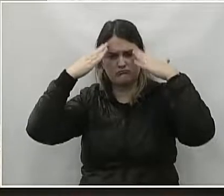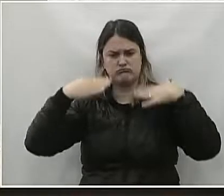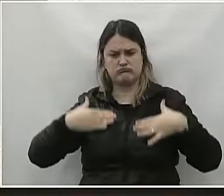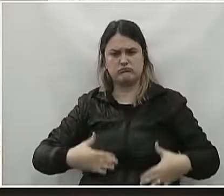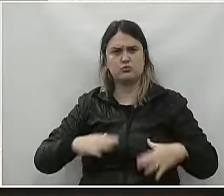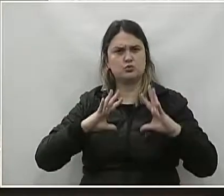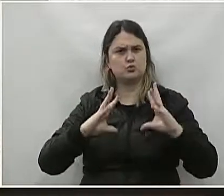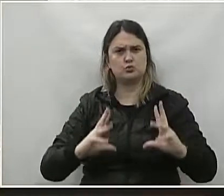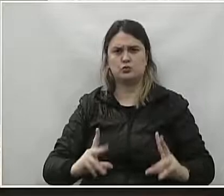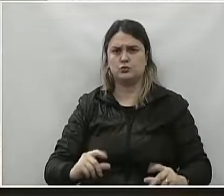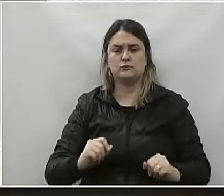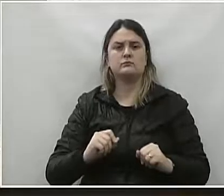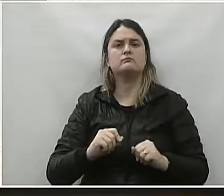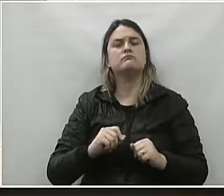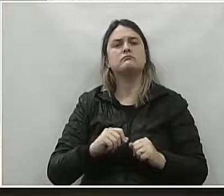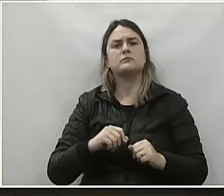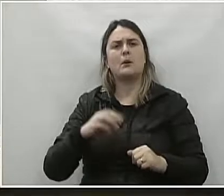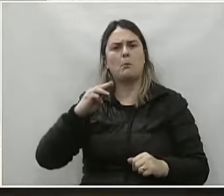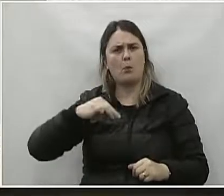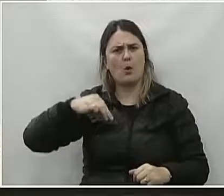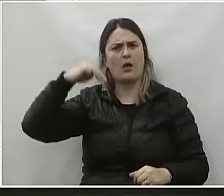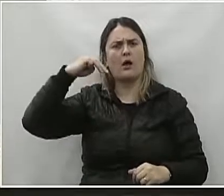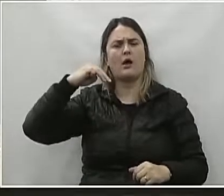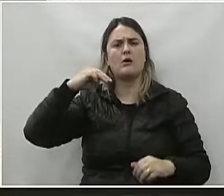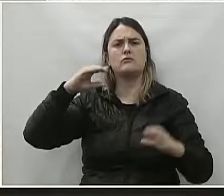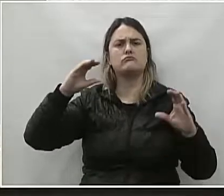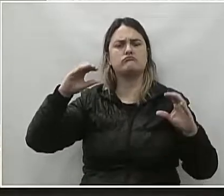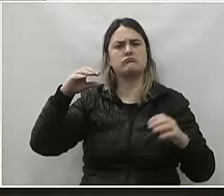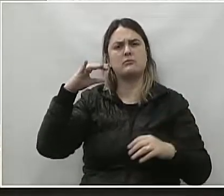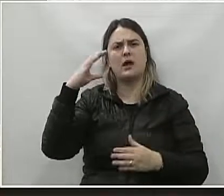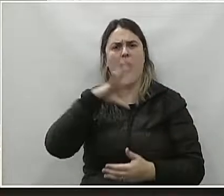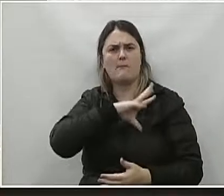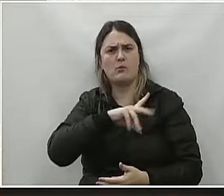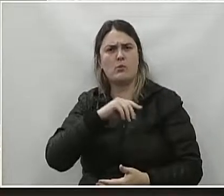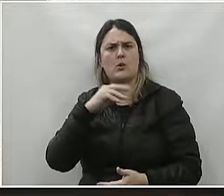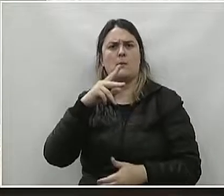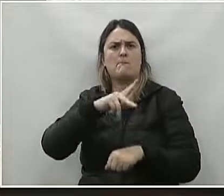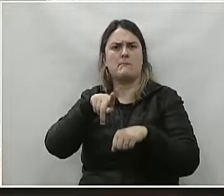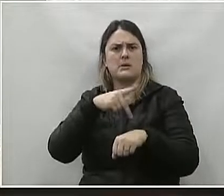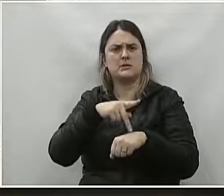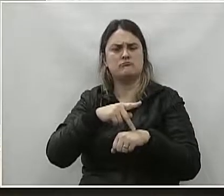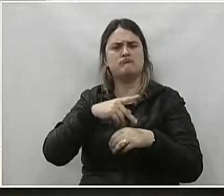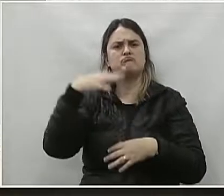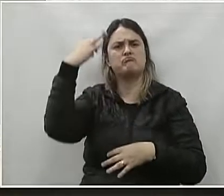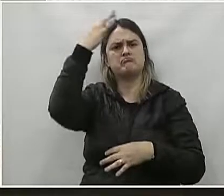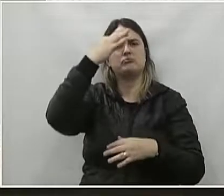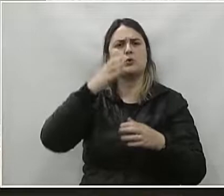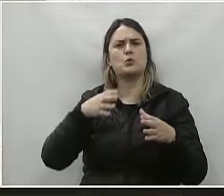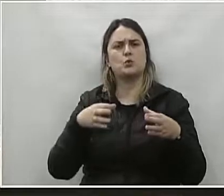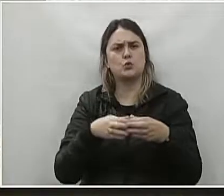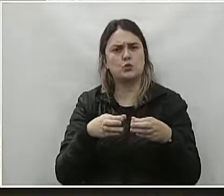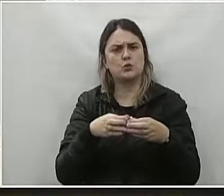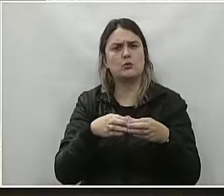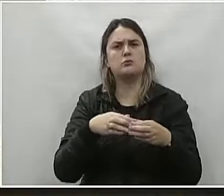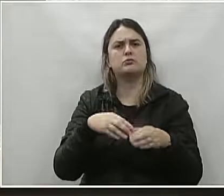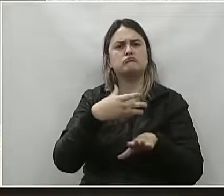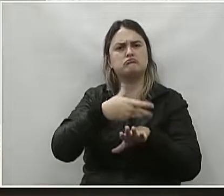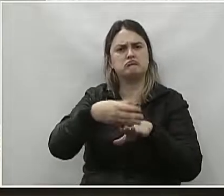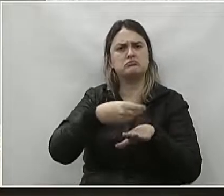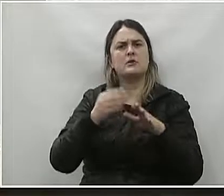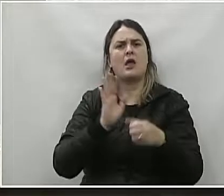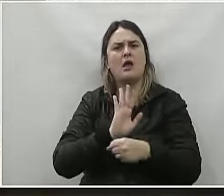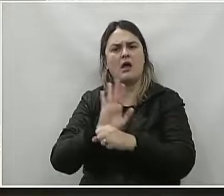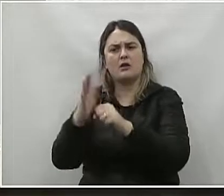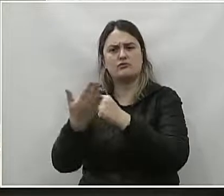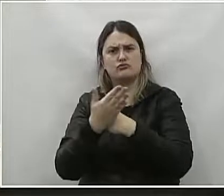seus aspectos, sejam eles morais, cívicos, sociais, espírito de grupo, caráter, ajuda mútua,